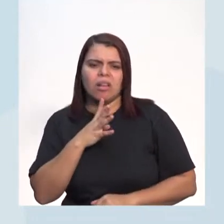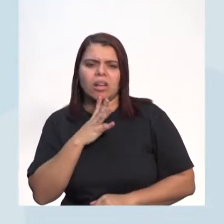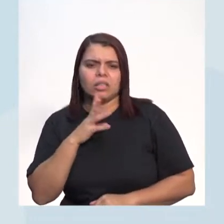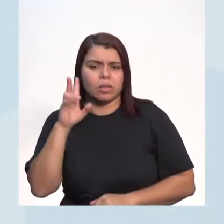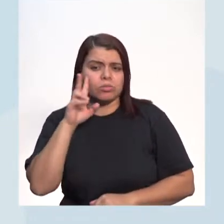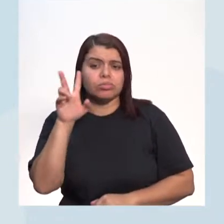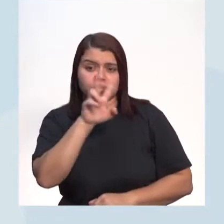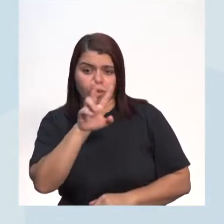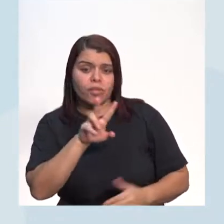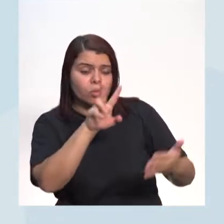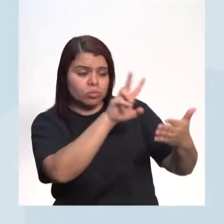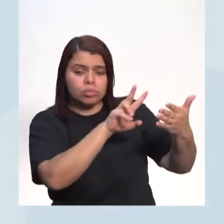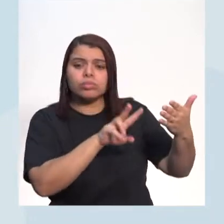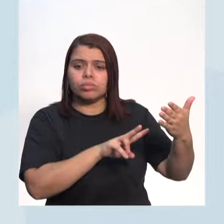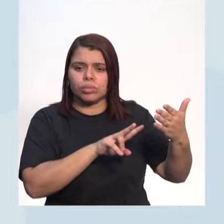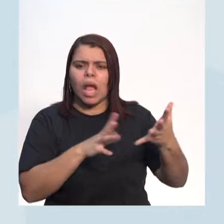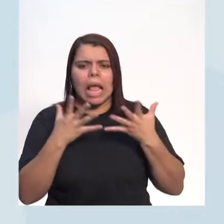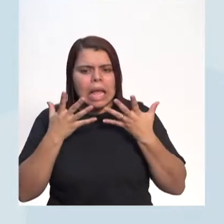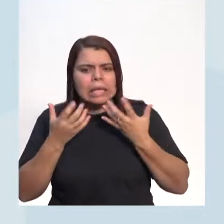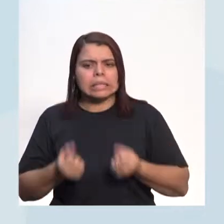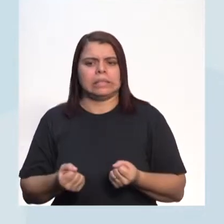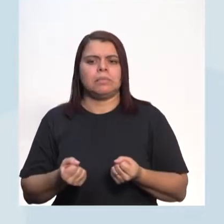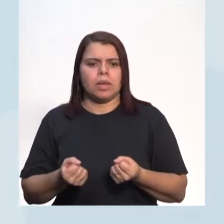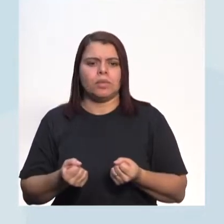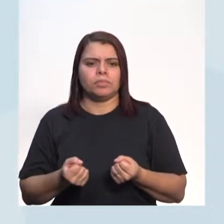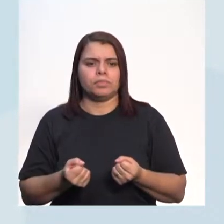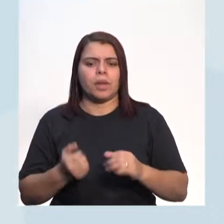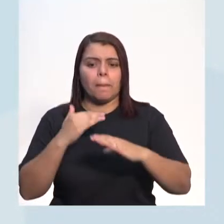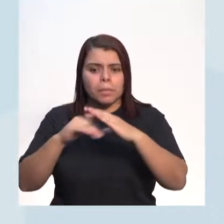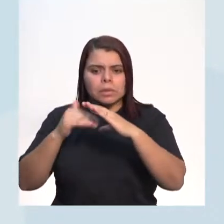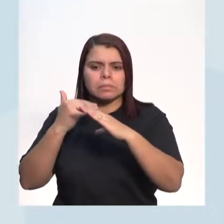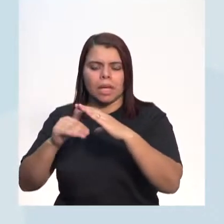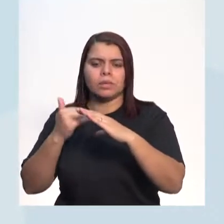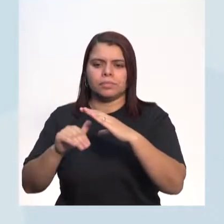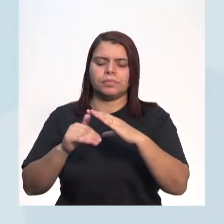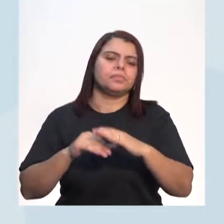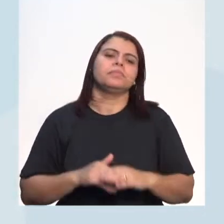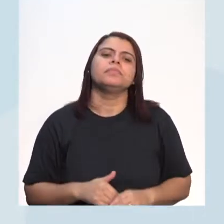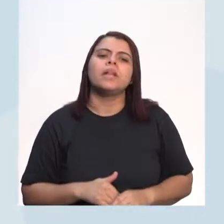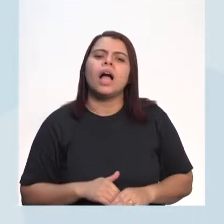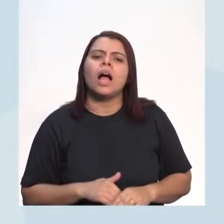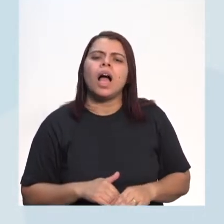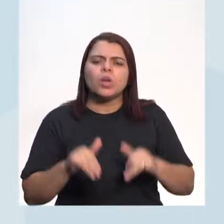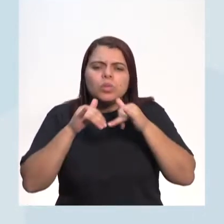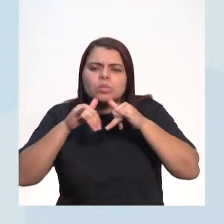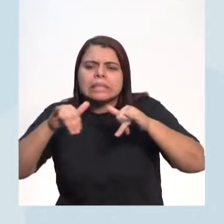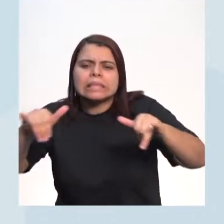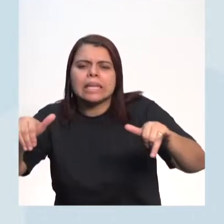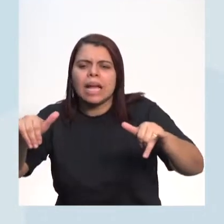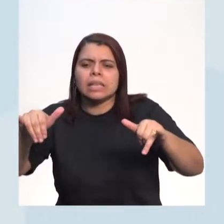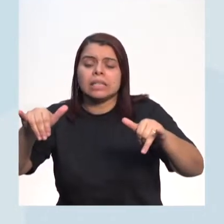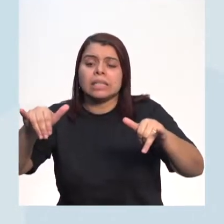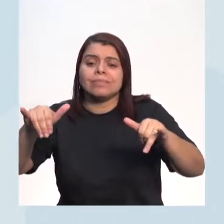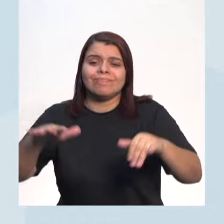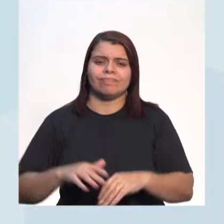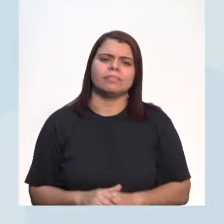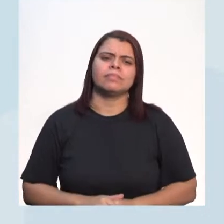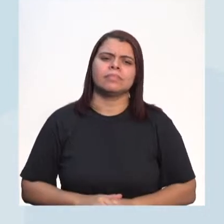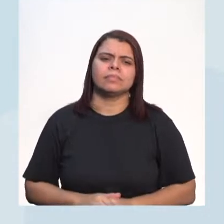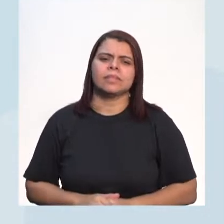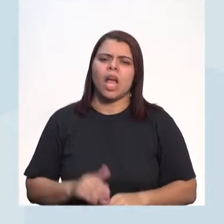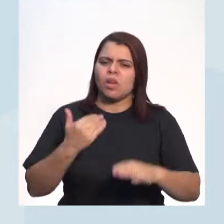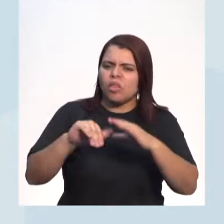acho que é importante tomar conhecimento desse documento. É um comunicado que foi encaminhado pelas nossas coordenadorias aqui da